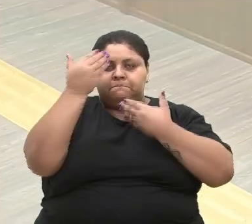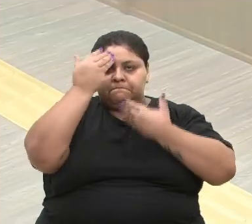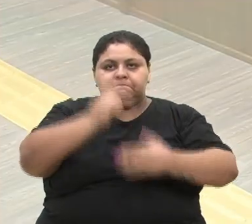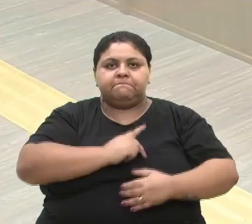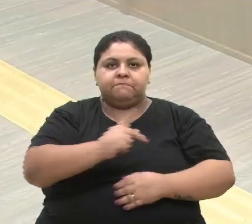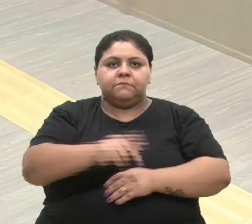Obrigado.